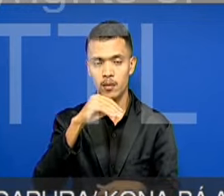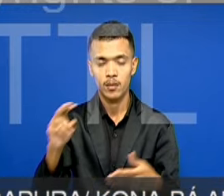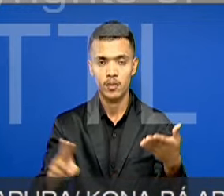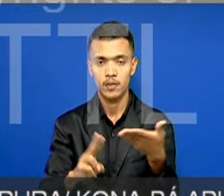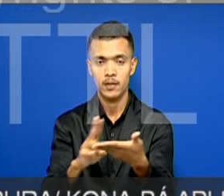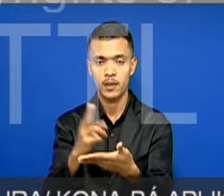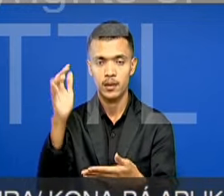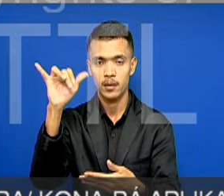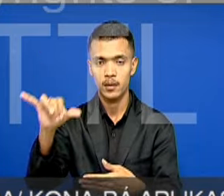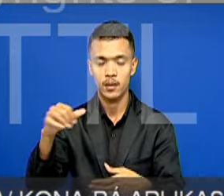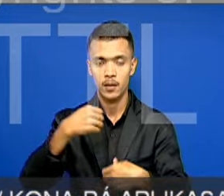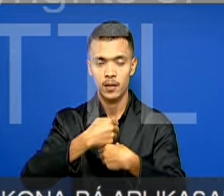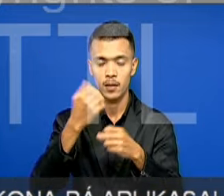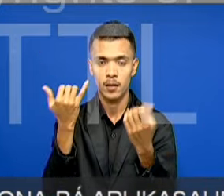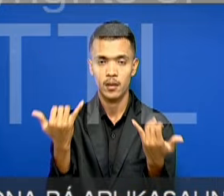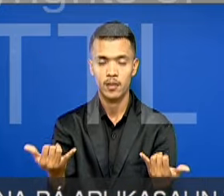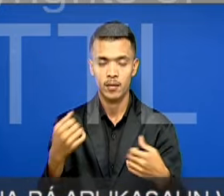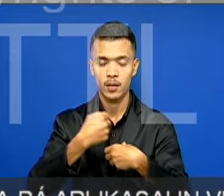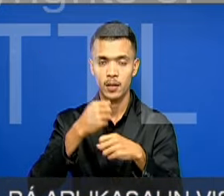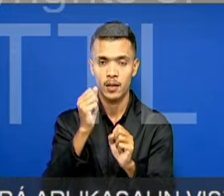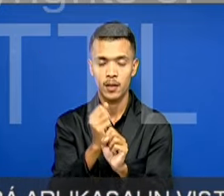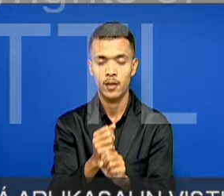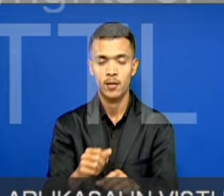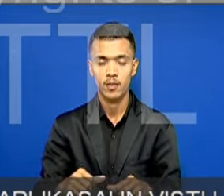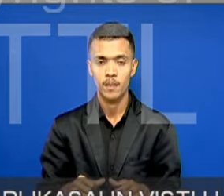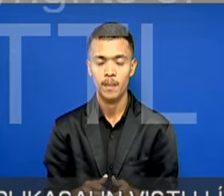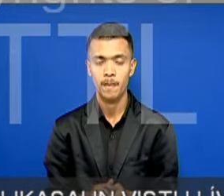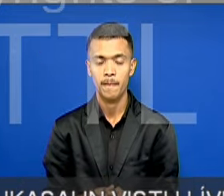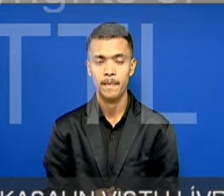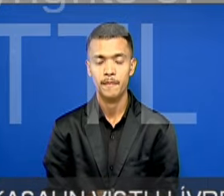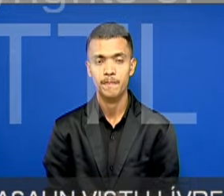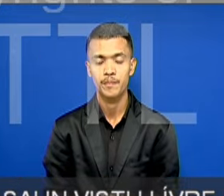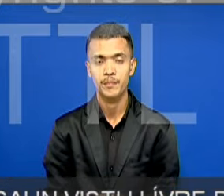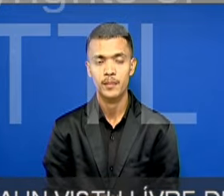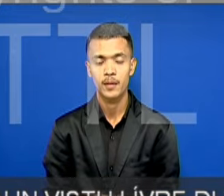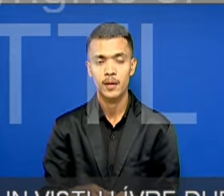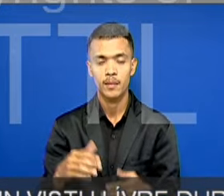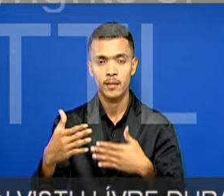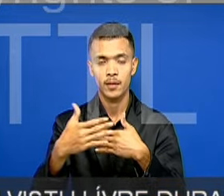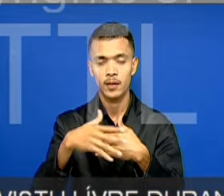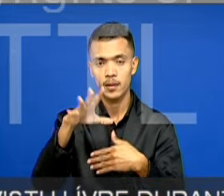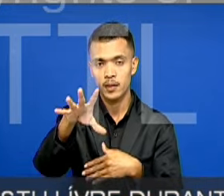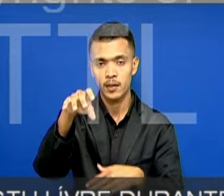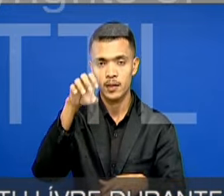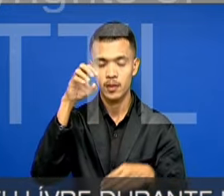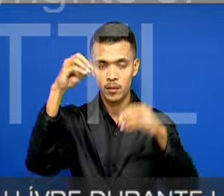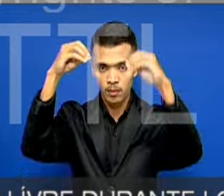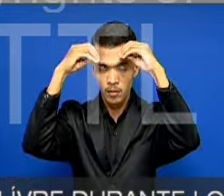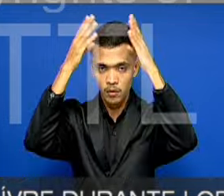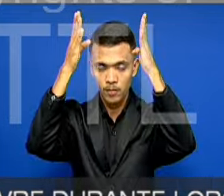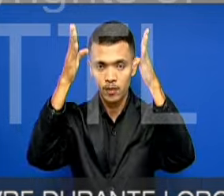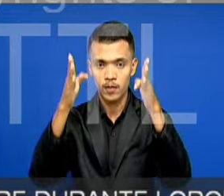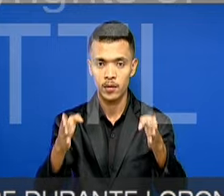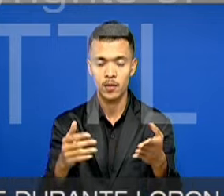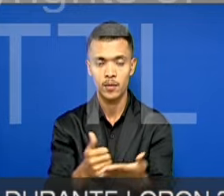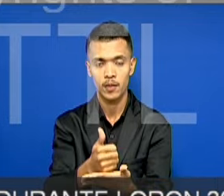manas. Primeira fase, halo na, começa a distribuir 400 e tal, quase 500 professores recrutados.